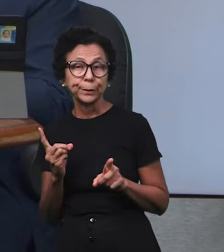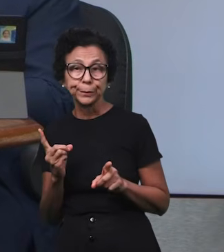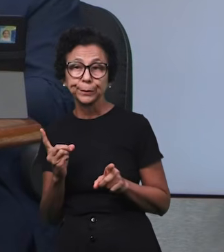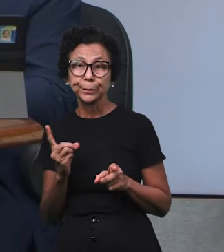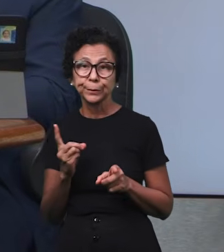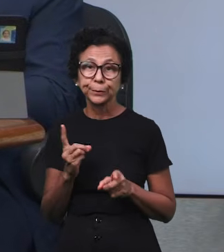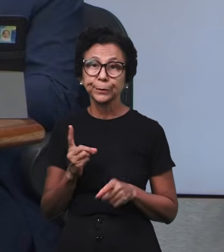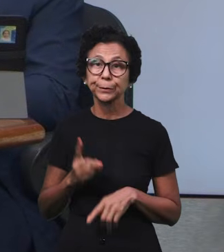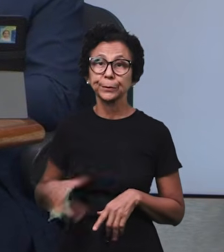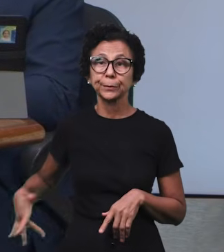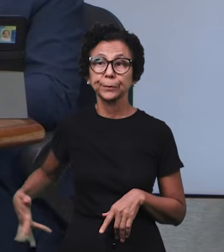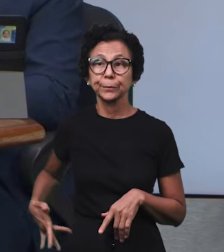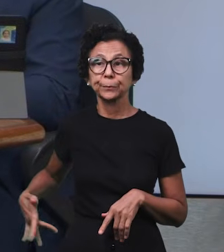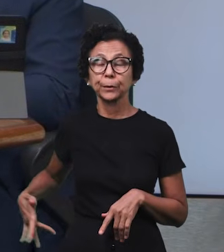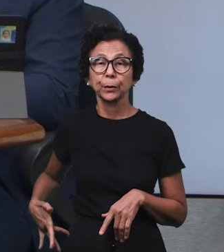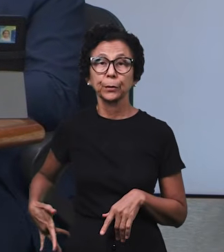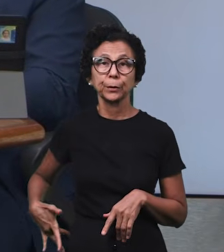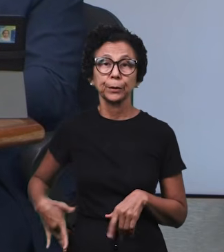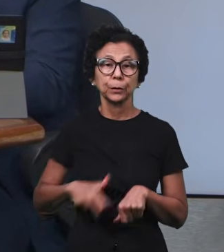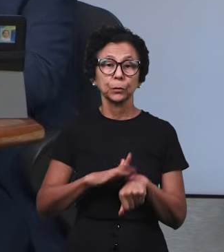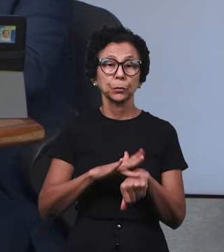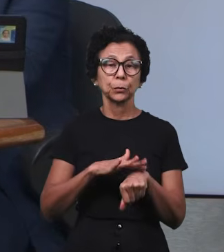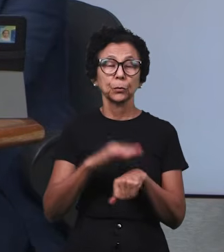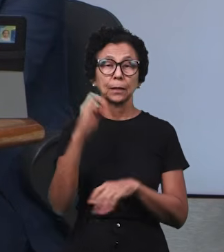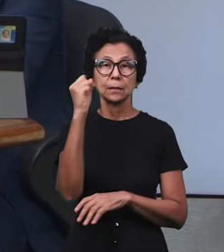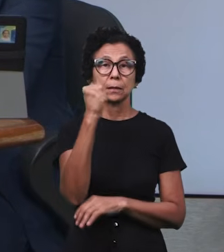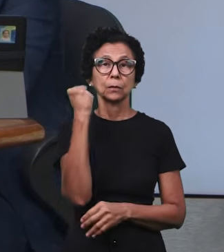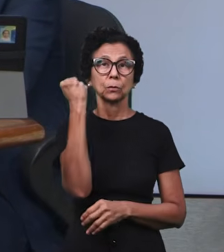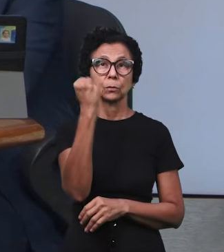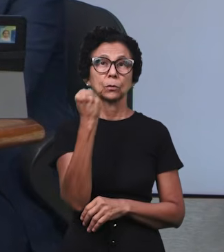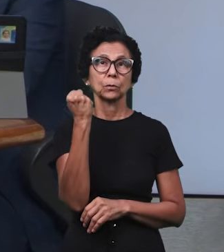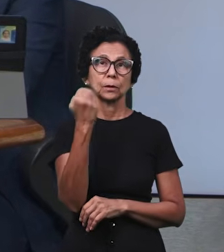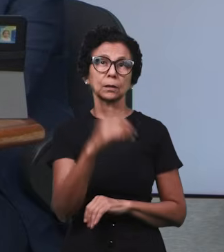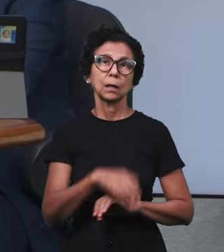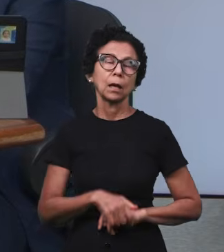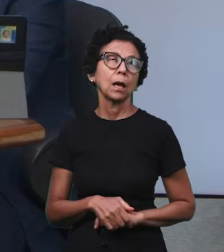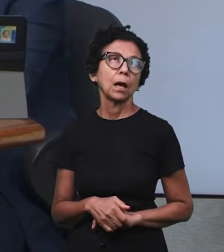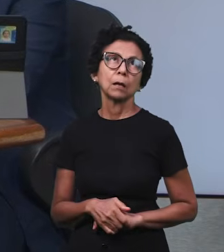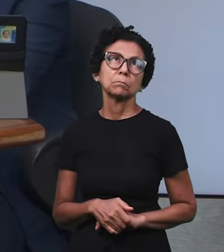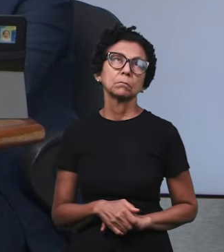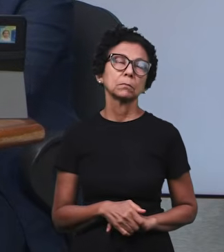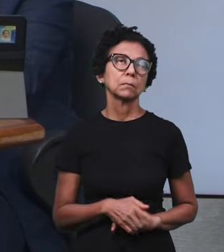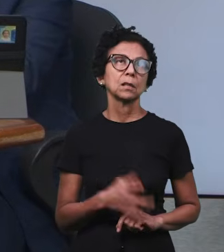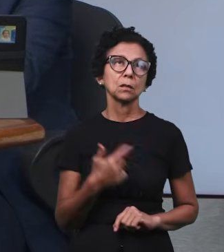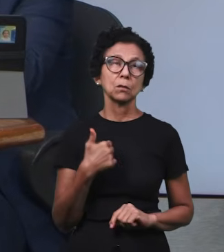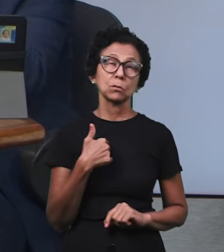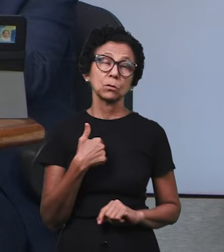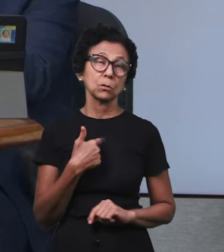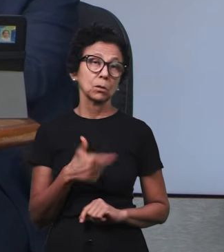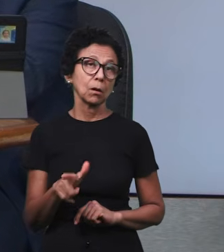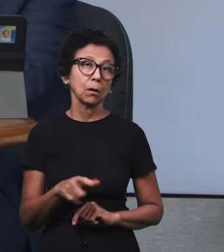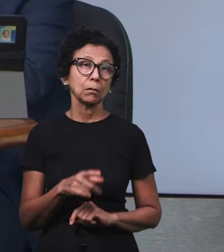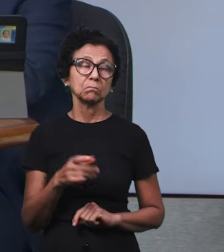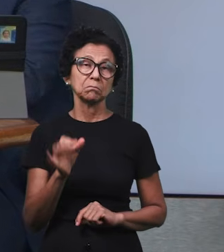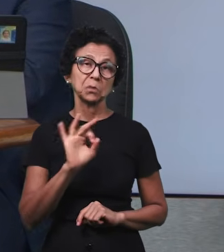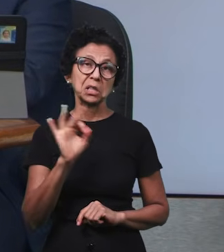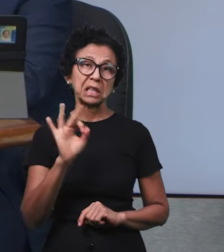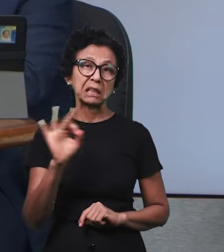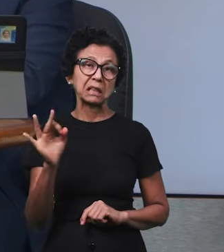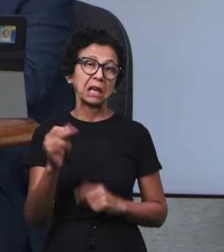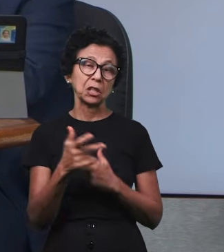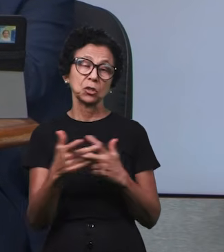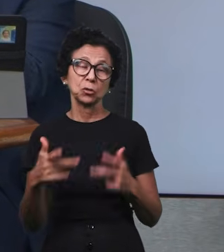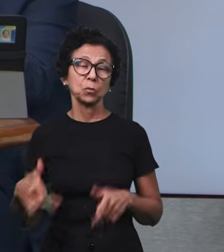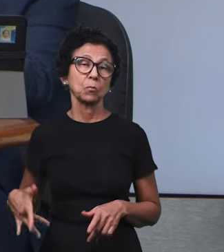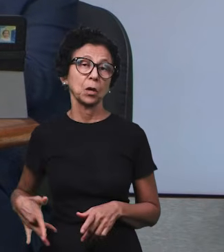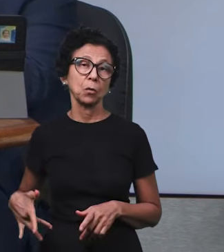renal crônico, e eu costumo ouvir muito dos meus pacientes falar assim, mas eu só tenho tantos por cento do meu rim funcionando.